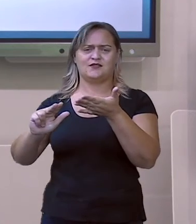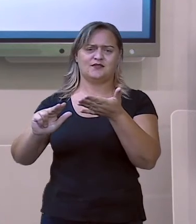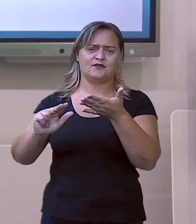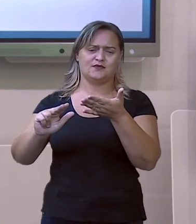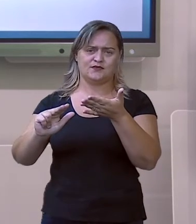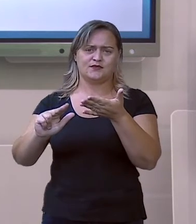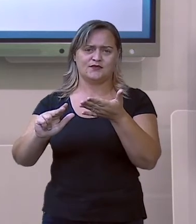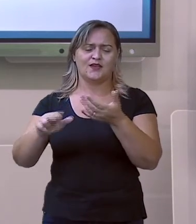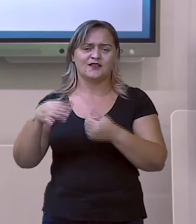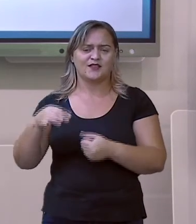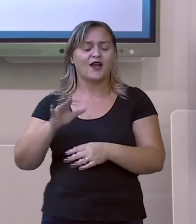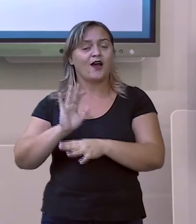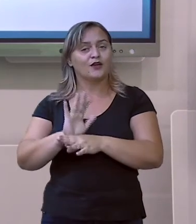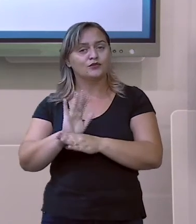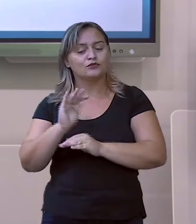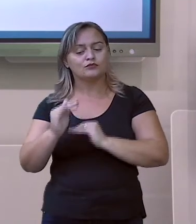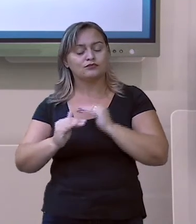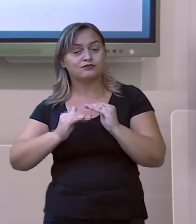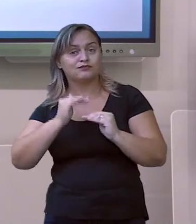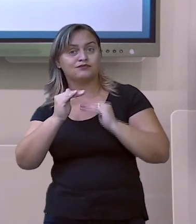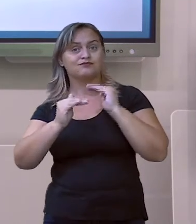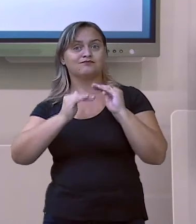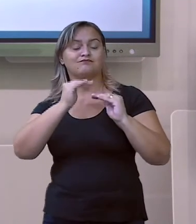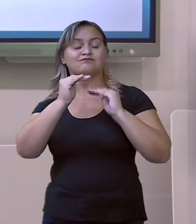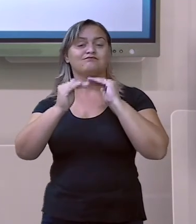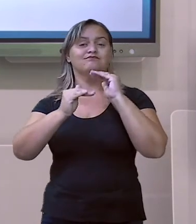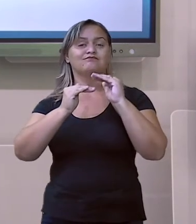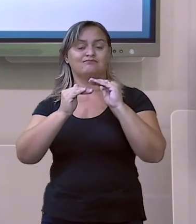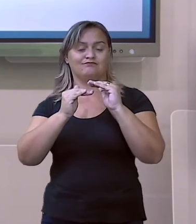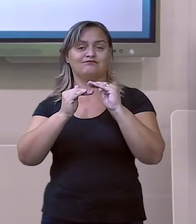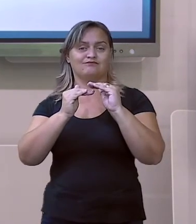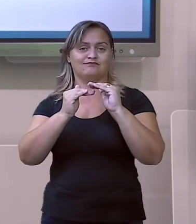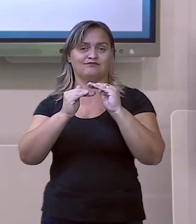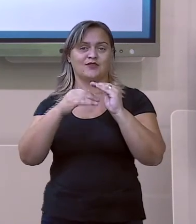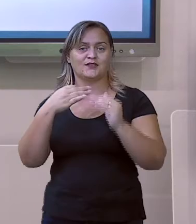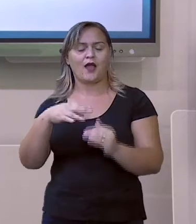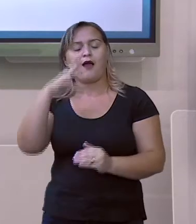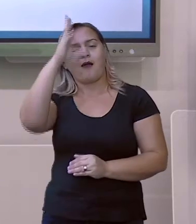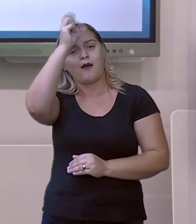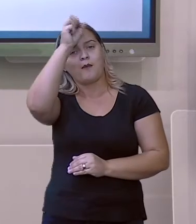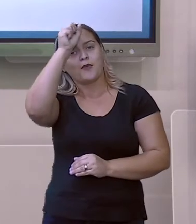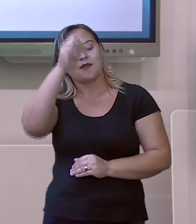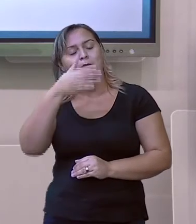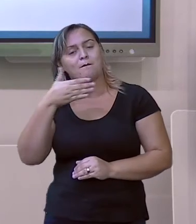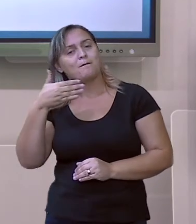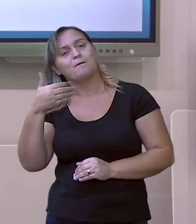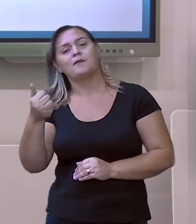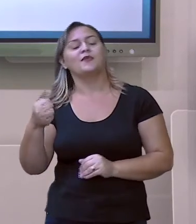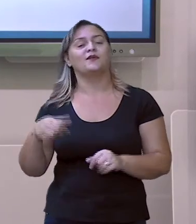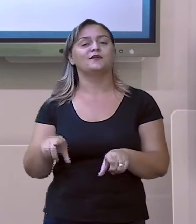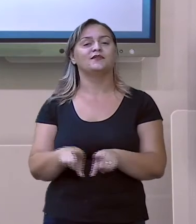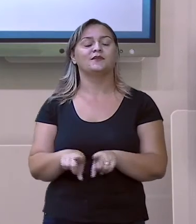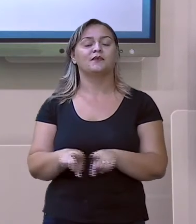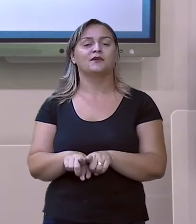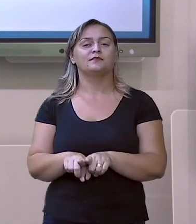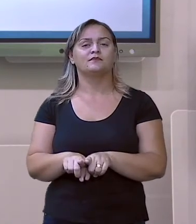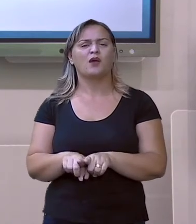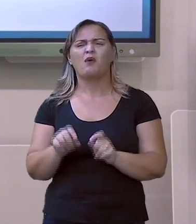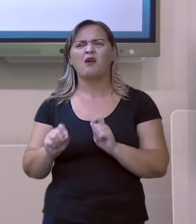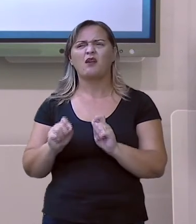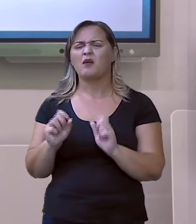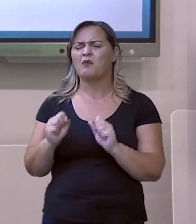redes neurais, né, que vão ajudar a desencadear outros aprendizados. Então, o que é que eu posso fazer? Brinque